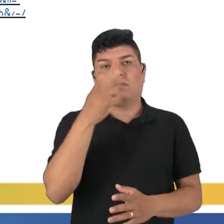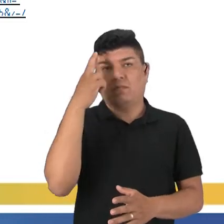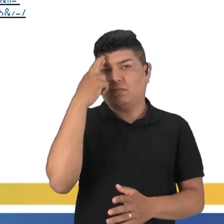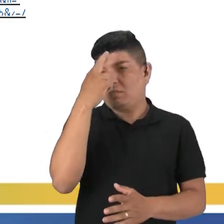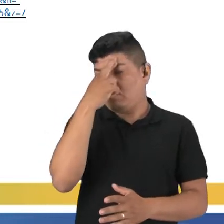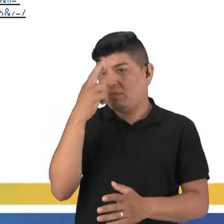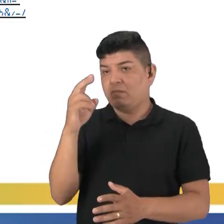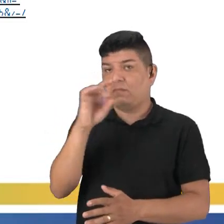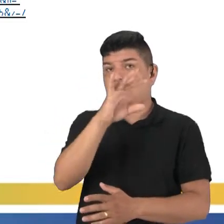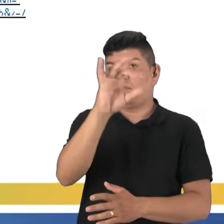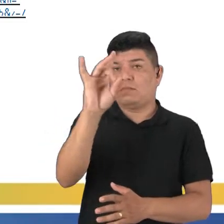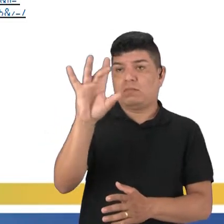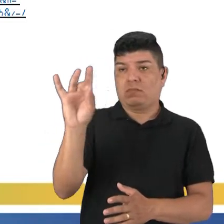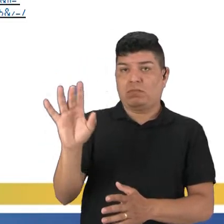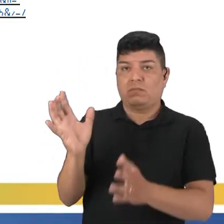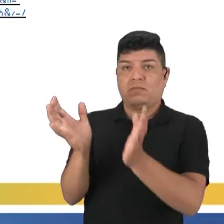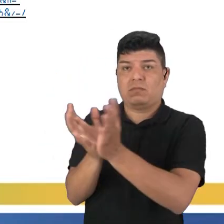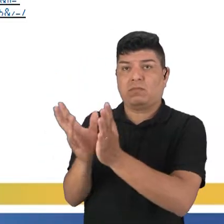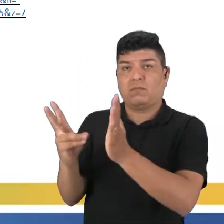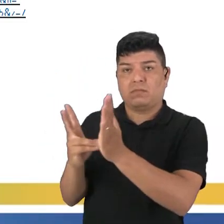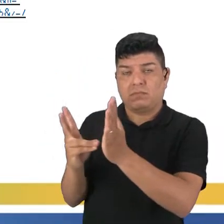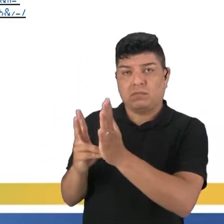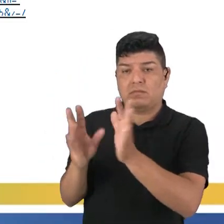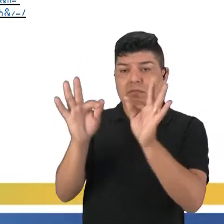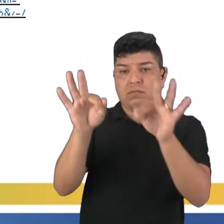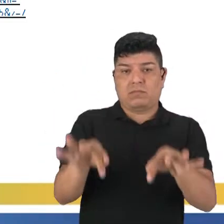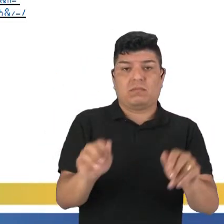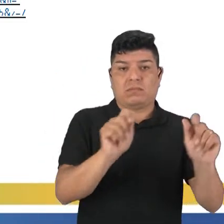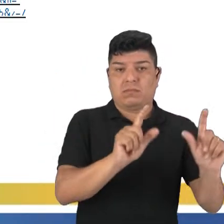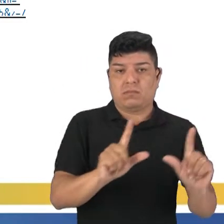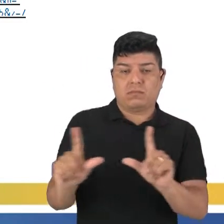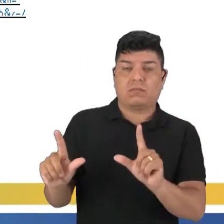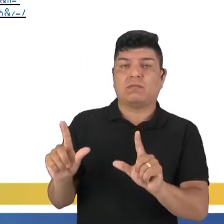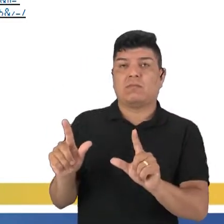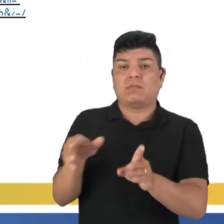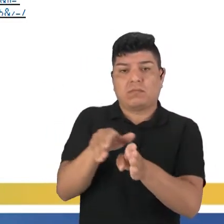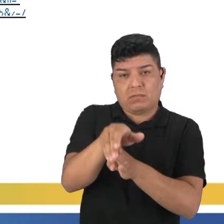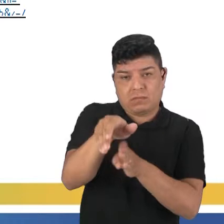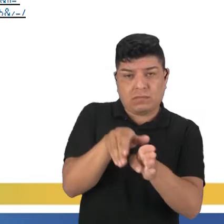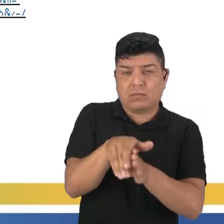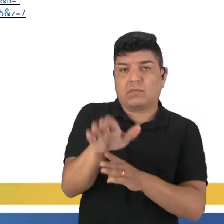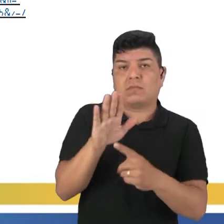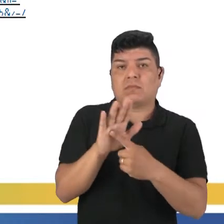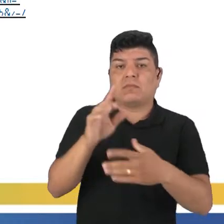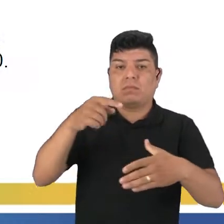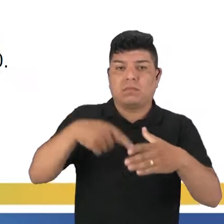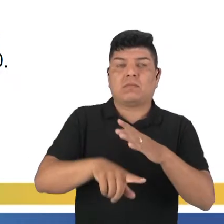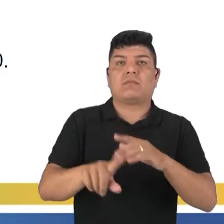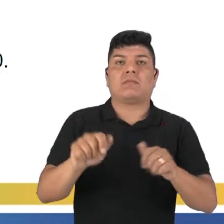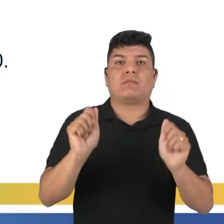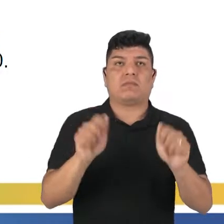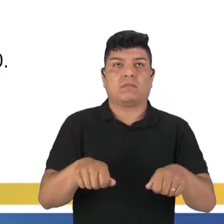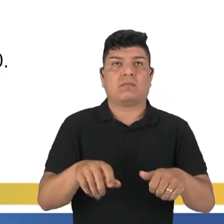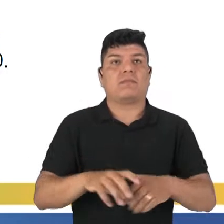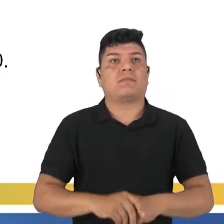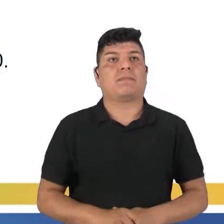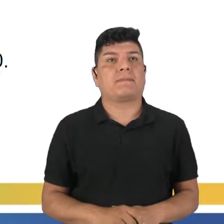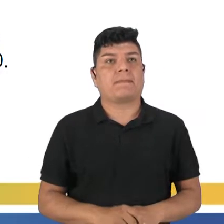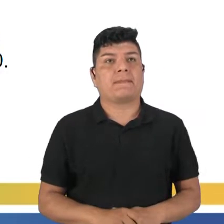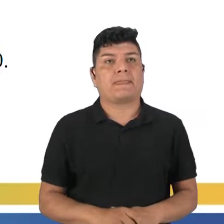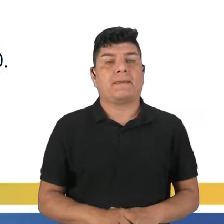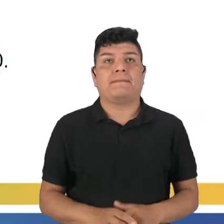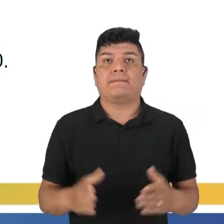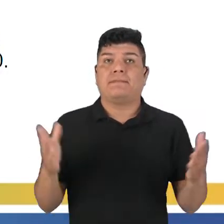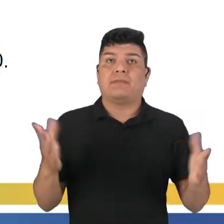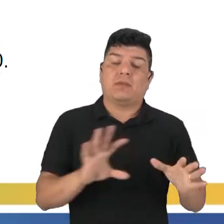etnia, porque a gente não tem tempo aqui, no finalzinho do slide eu vou deixar uma indicação para vocês, e aí vocês podem se aprofundar, tá? E aí, falando sobre